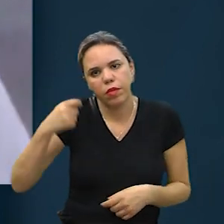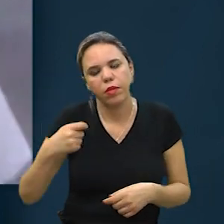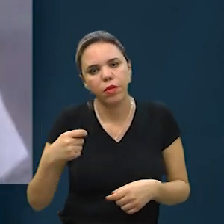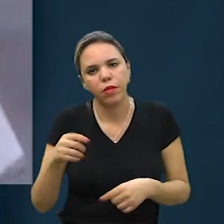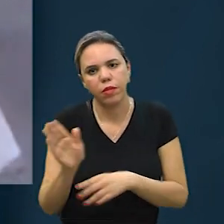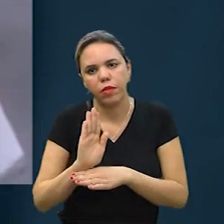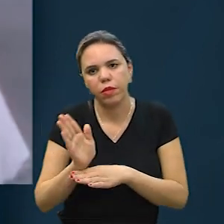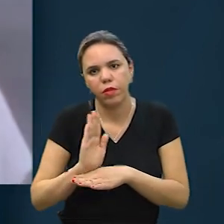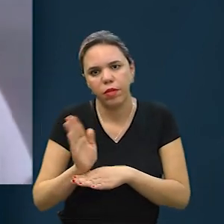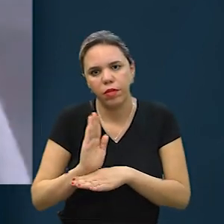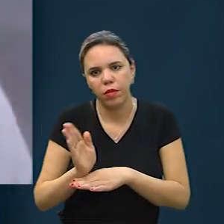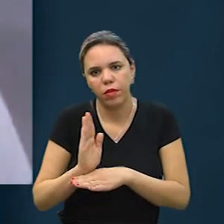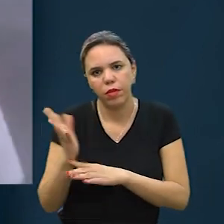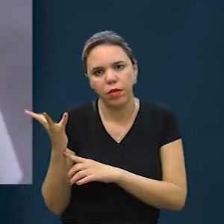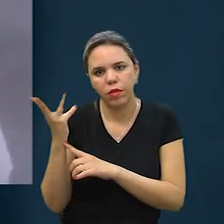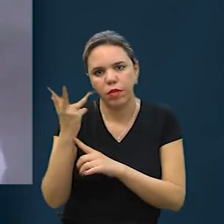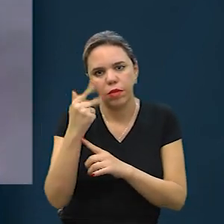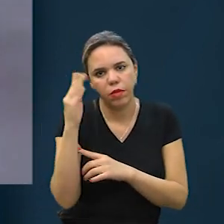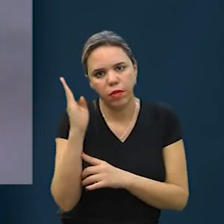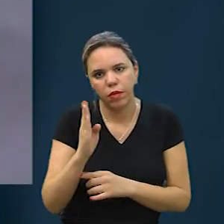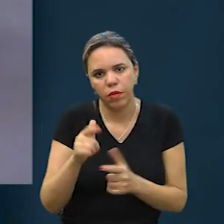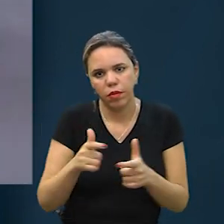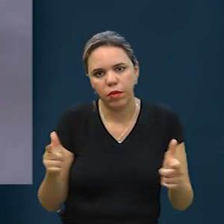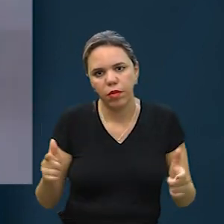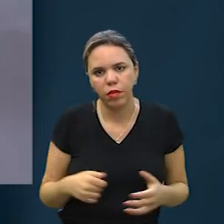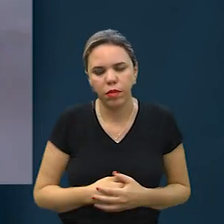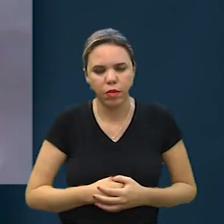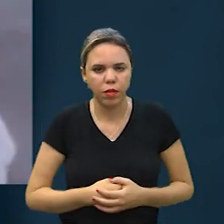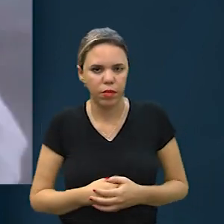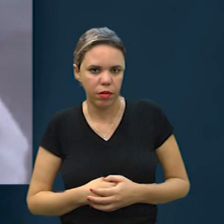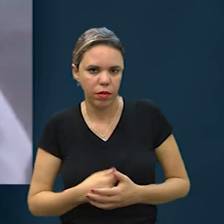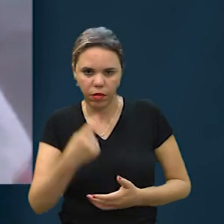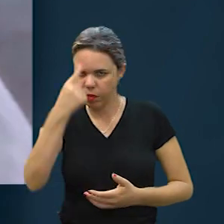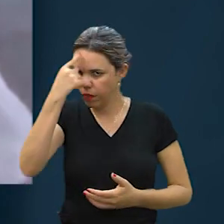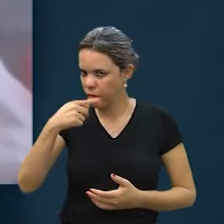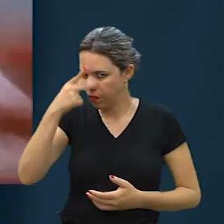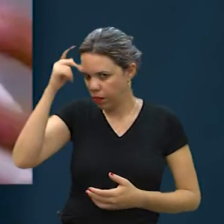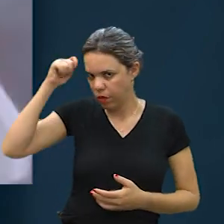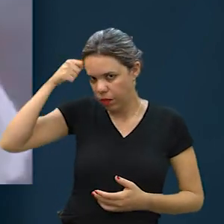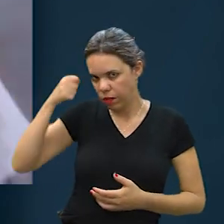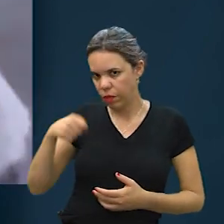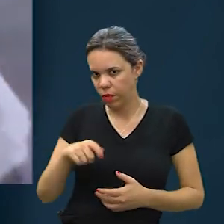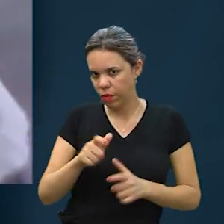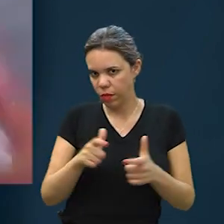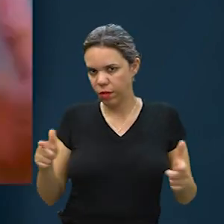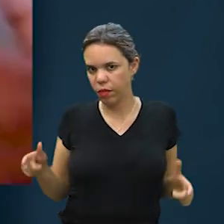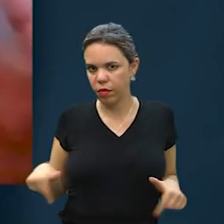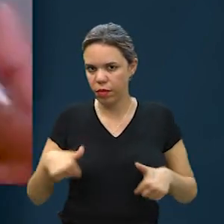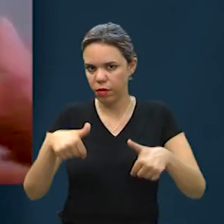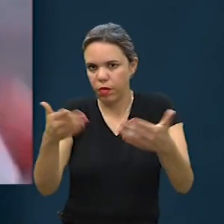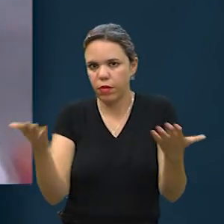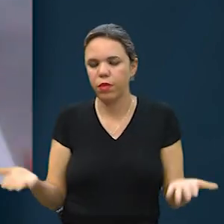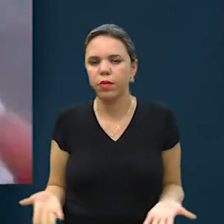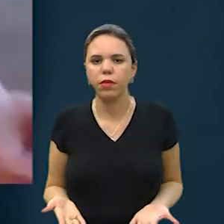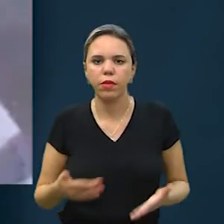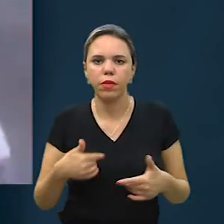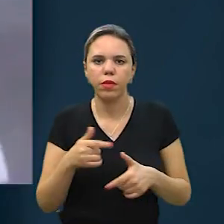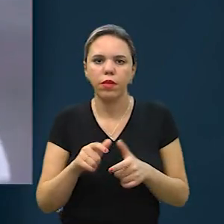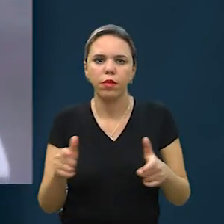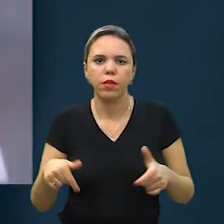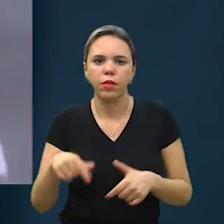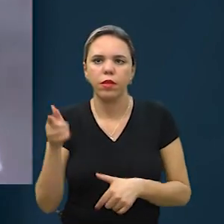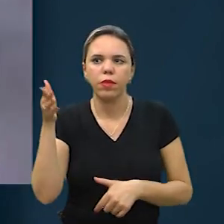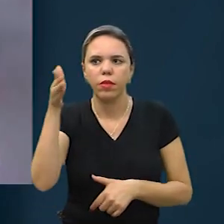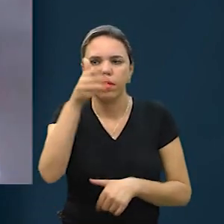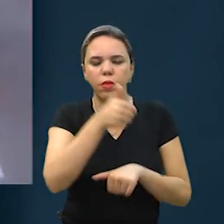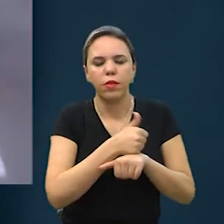no cinema, a arte no Brasil, acho que esse perfil do Negro Negra está muito mais ativo e a tendência é ir para